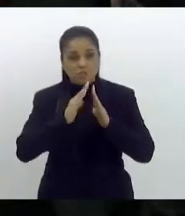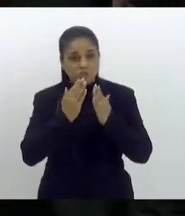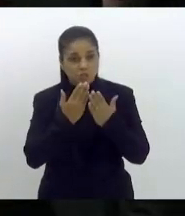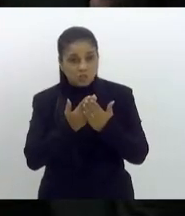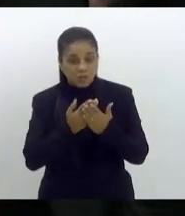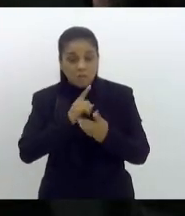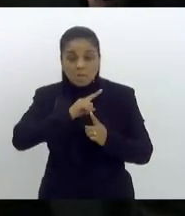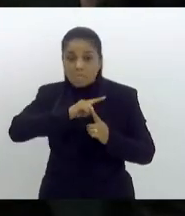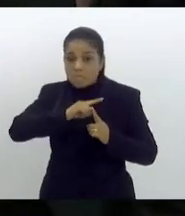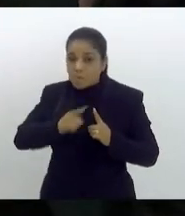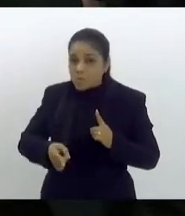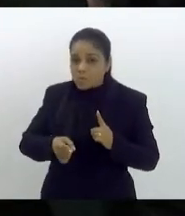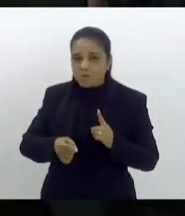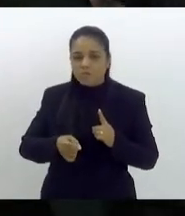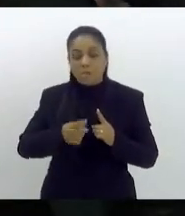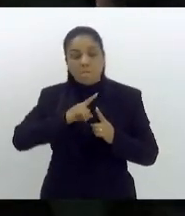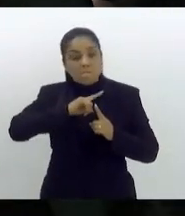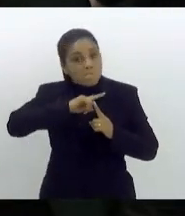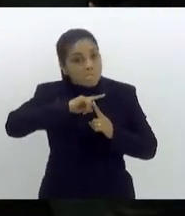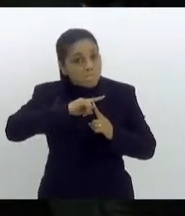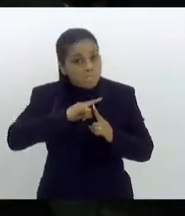proíbe proíbe